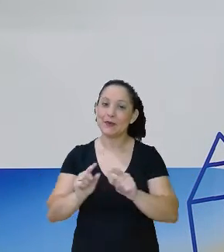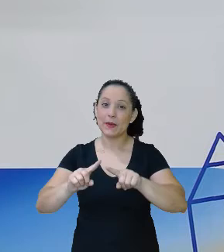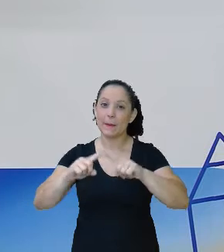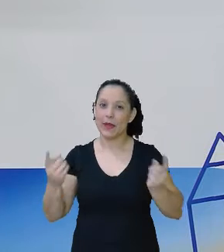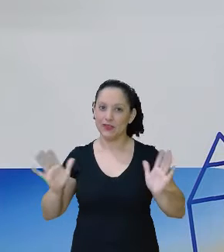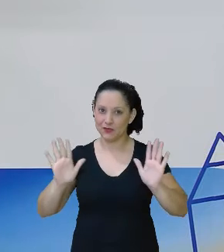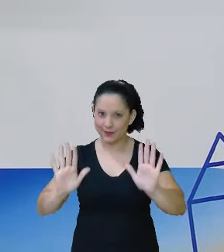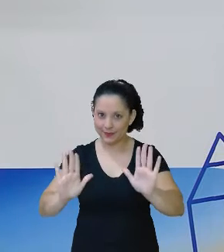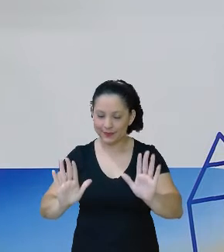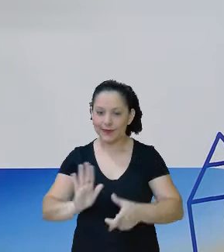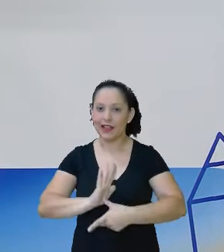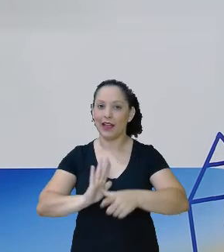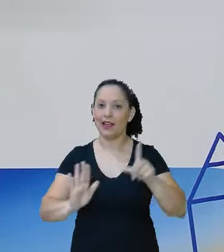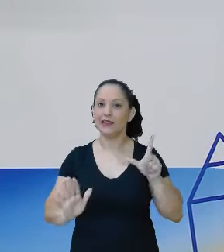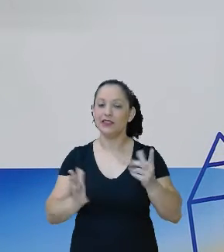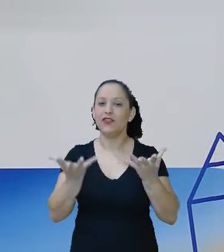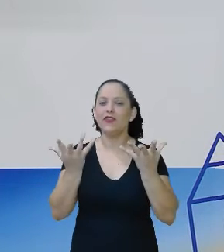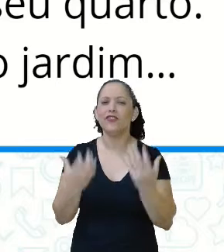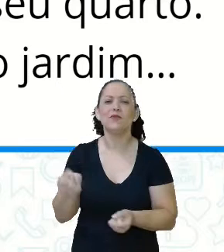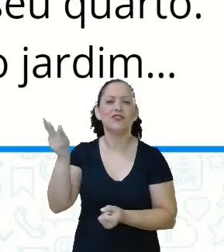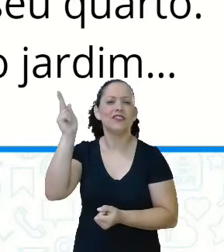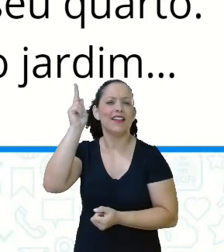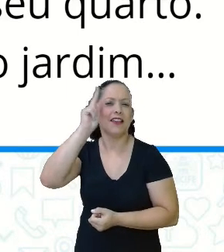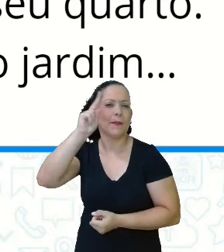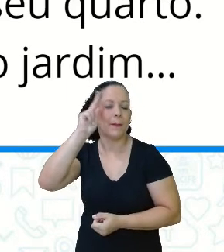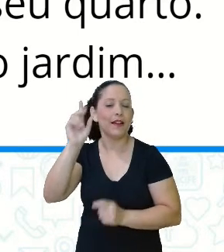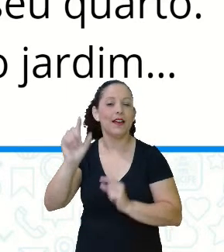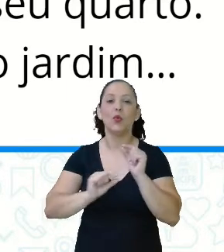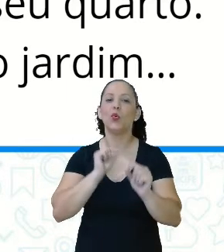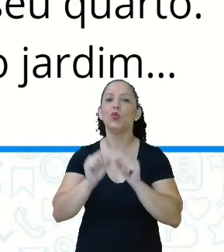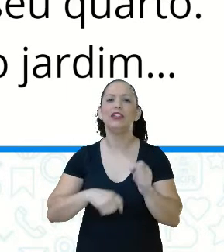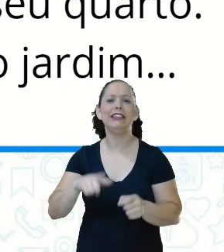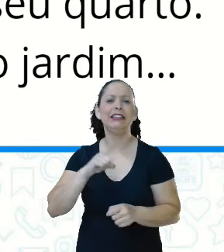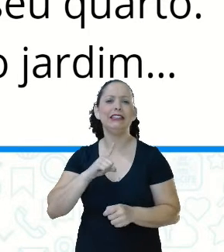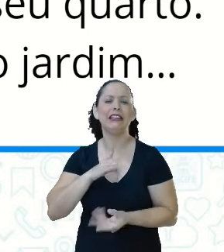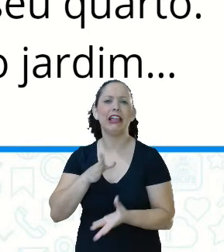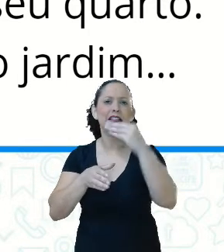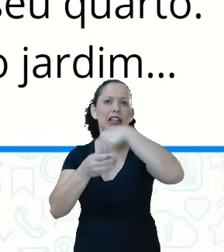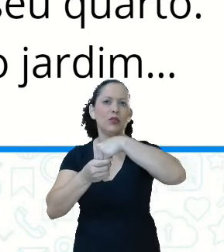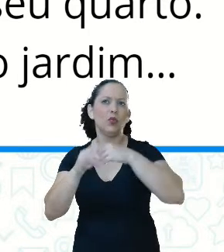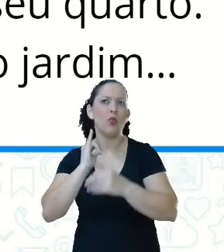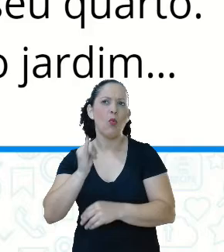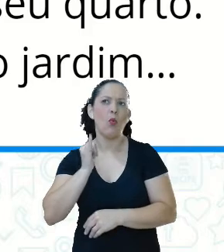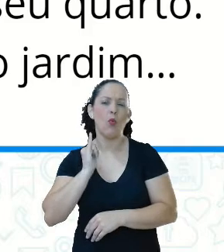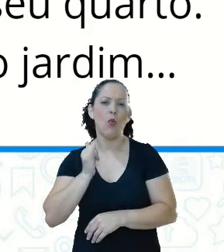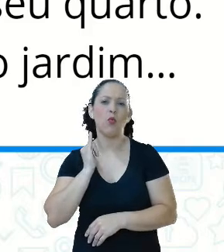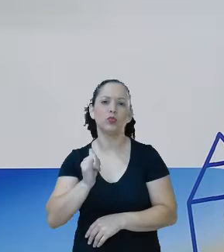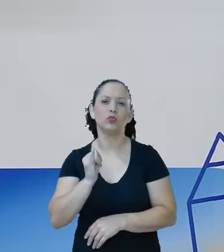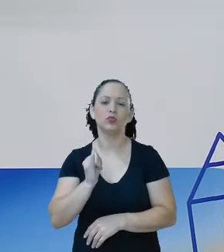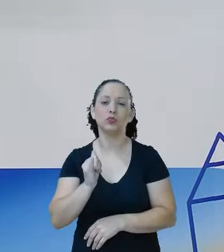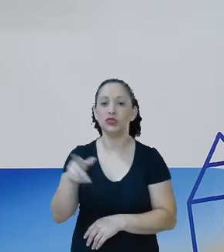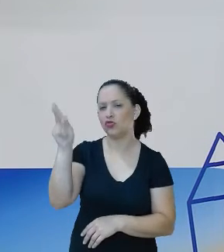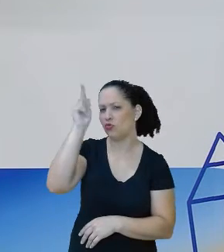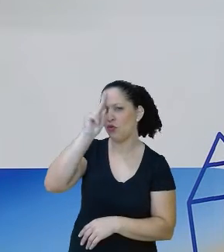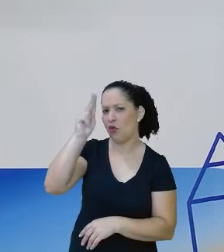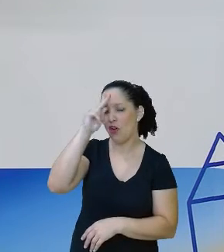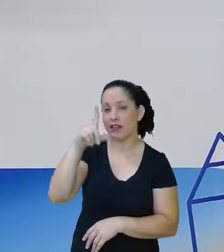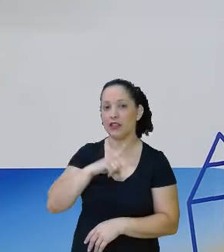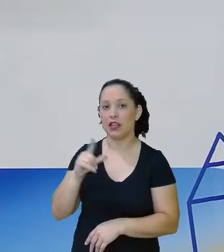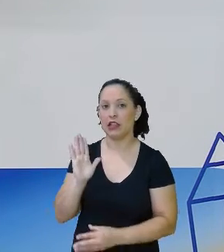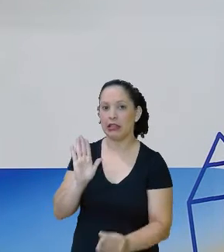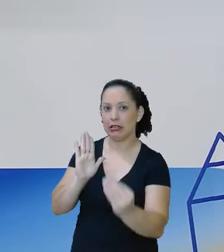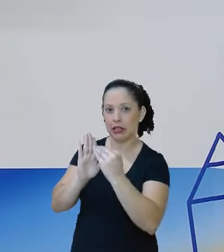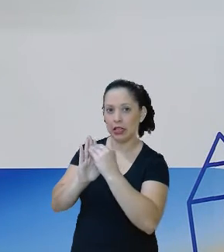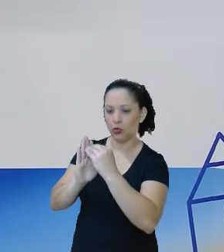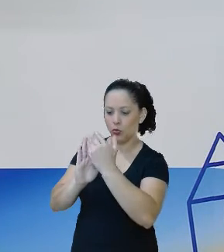começar a leitura, vamos lembrar um pouquinho o que é que um conto tem. O conto tem o seu enredo, né, que